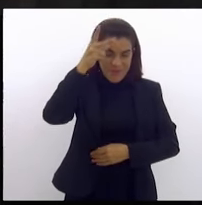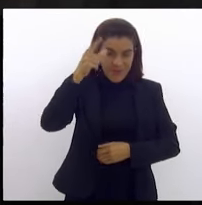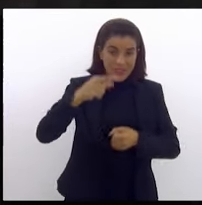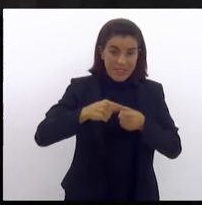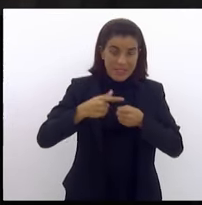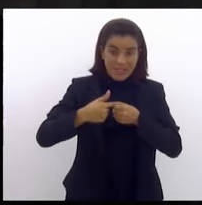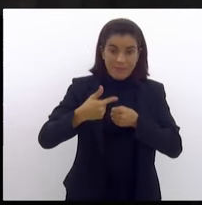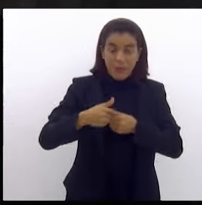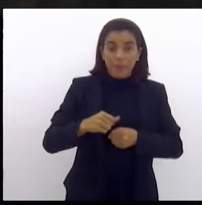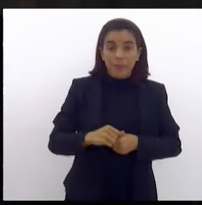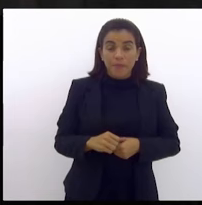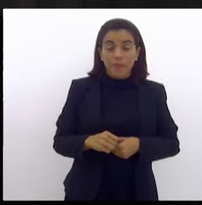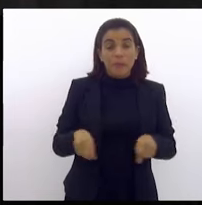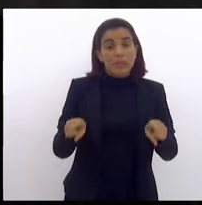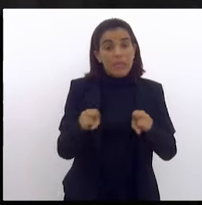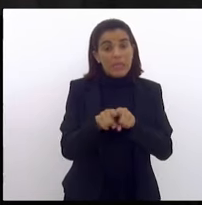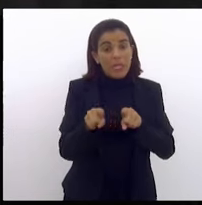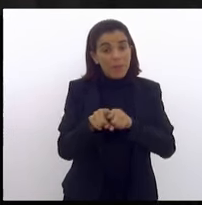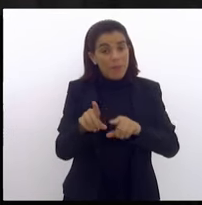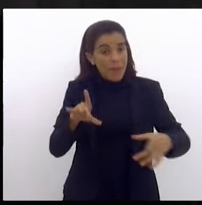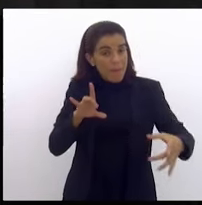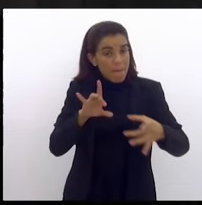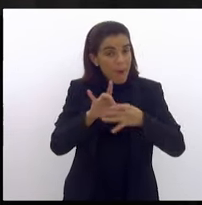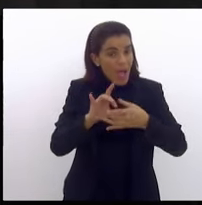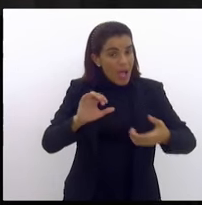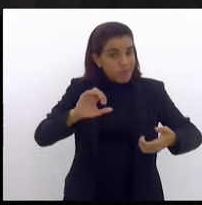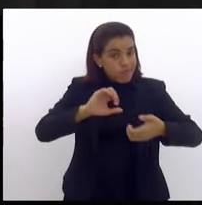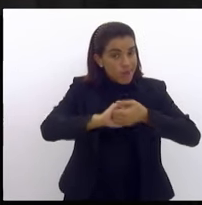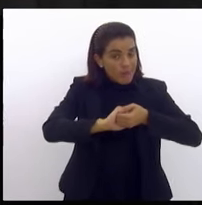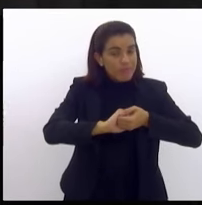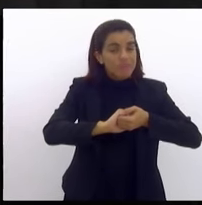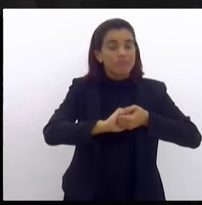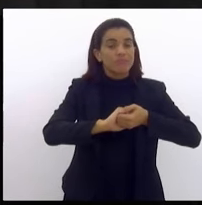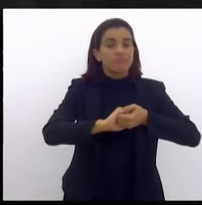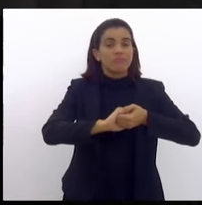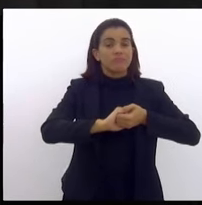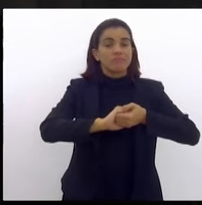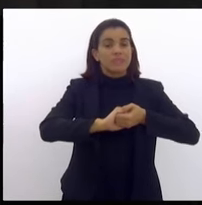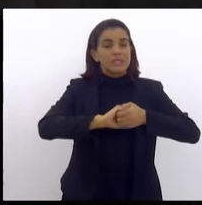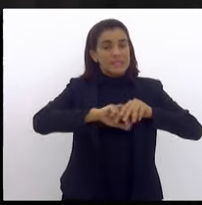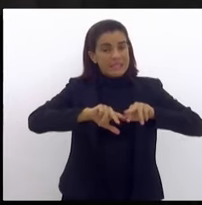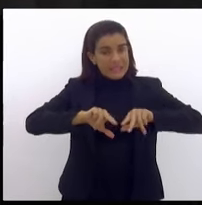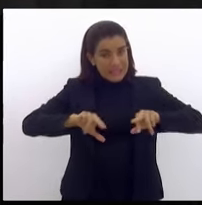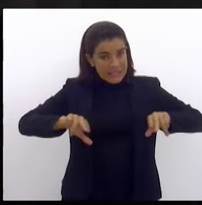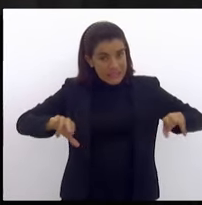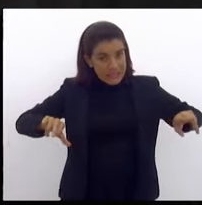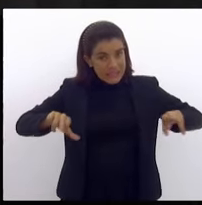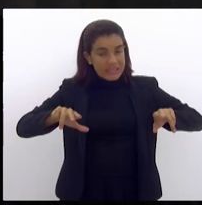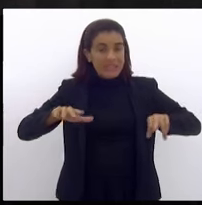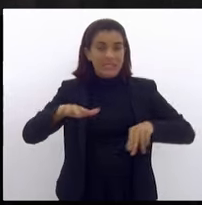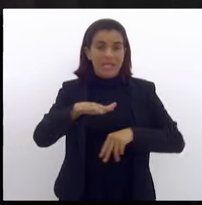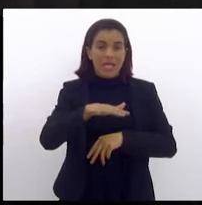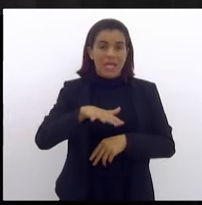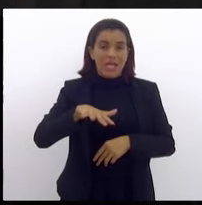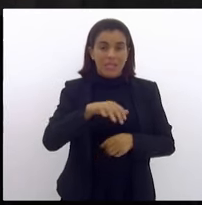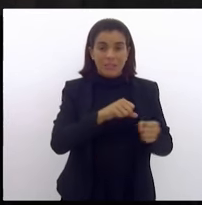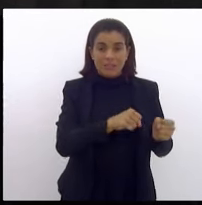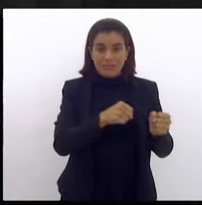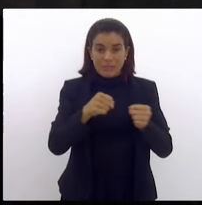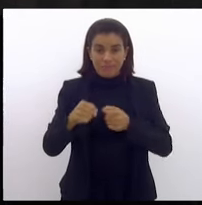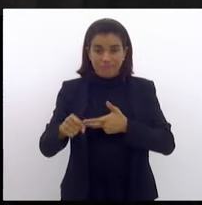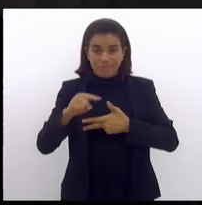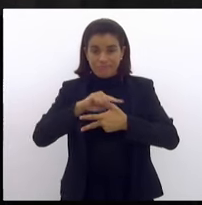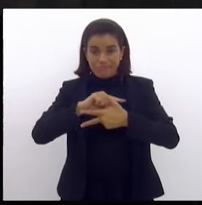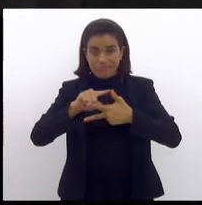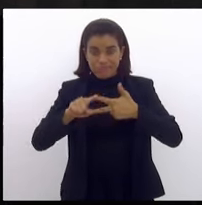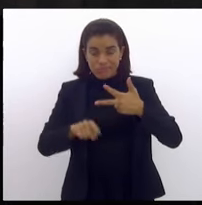E fazer alianças nas mais diversas instâncias de poder